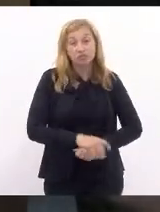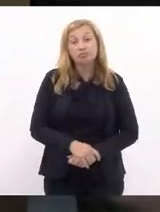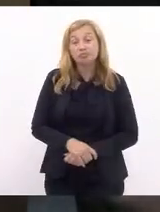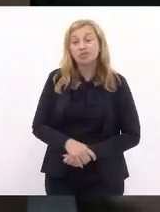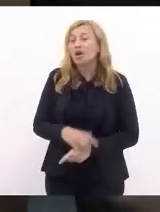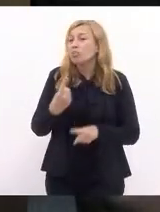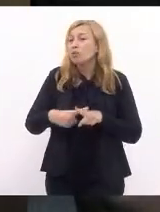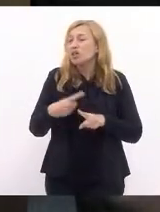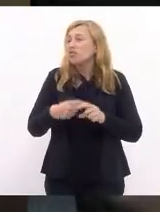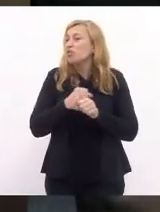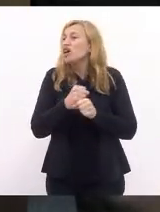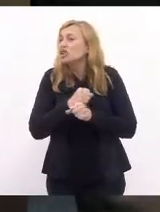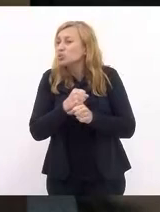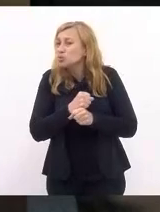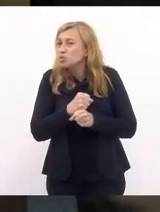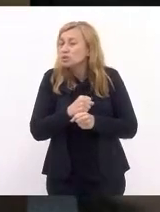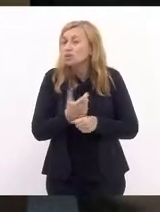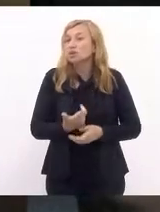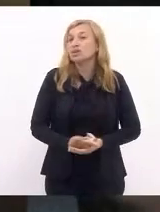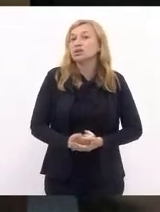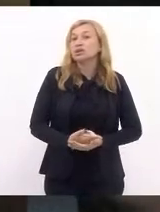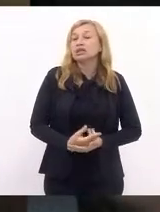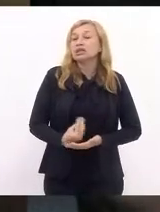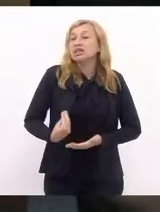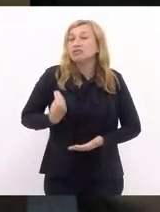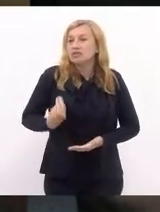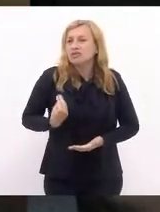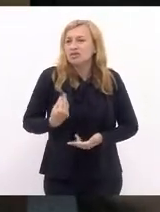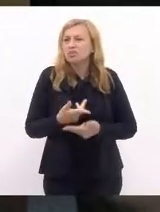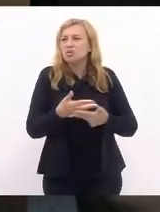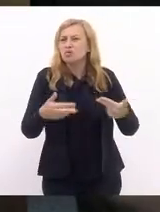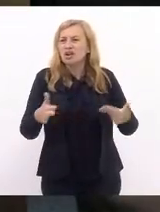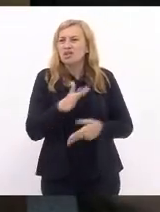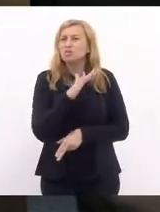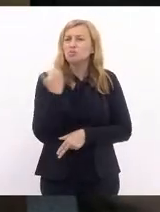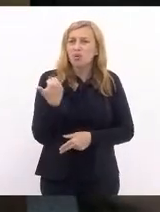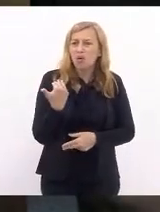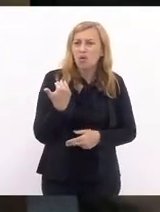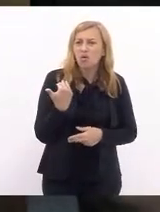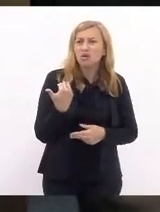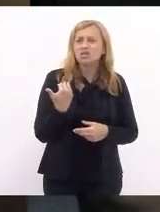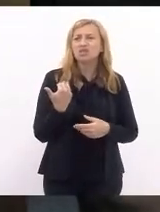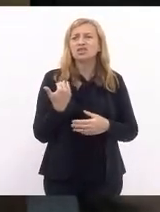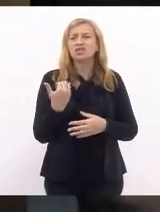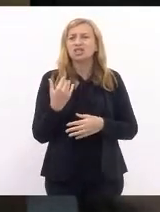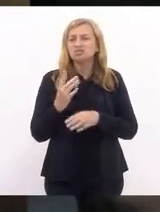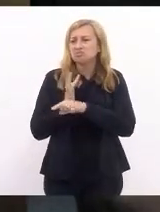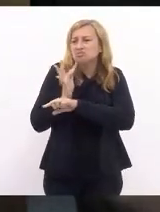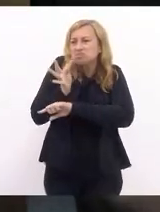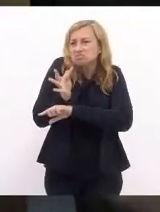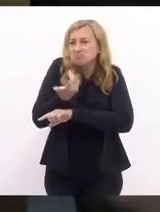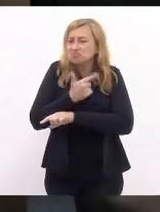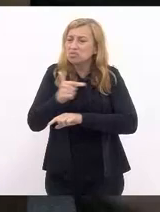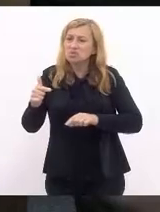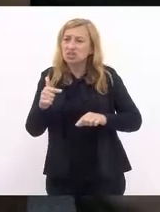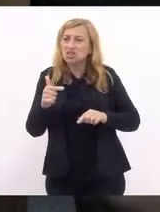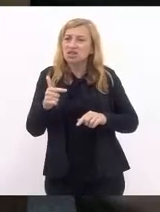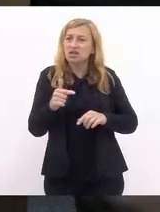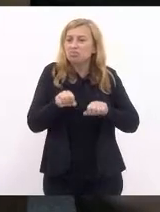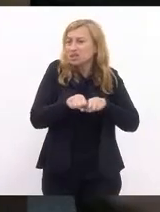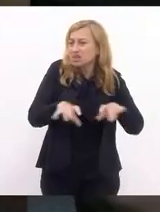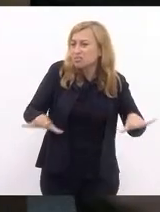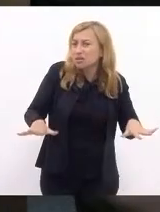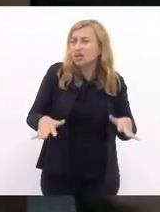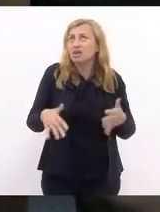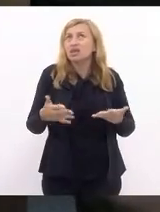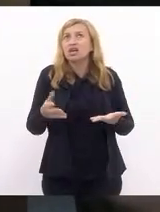porque foram anos que convivemos com morte com desesperança com pandemia